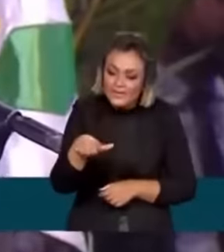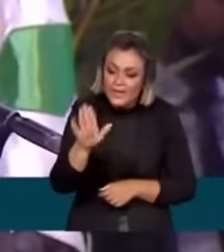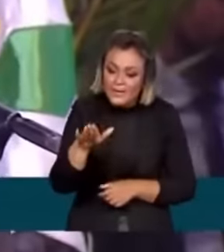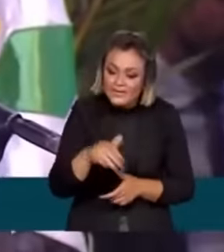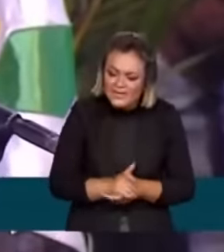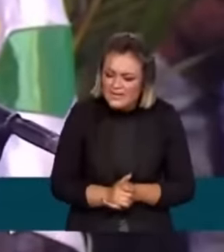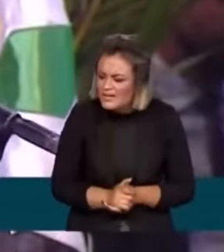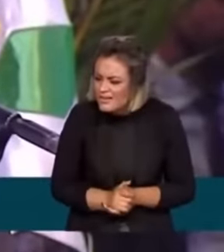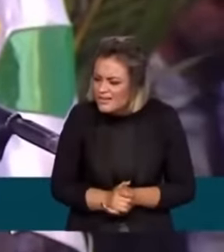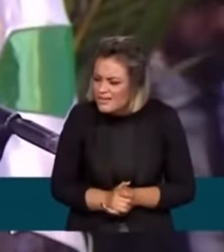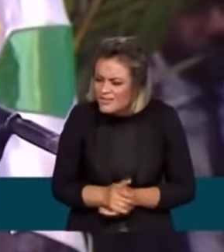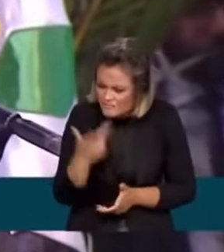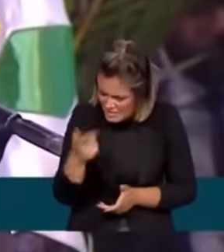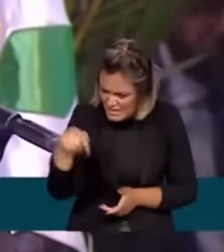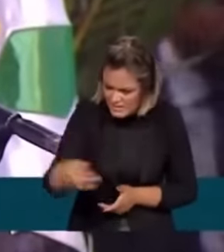meu amor.